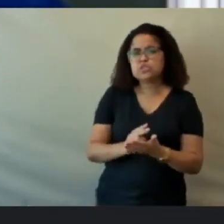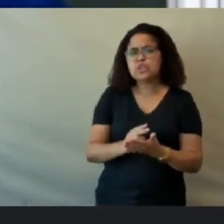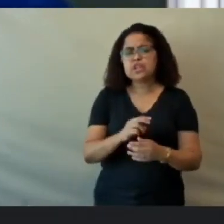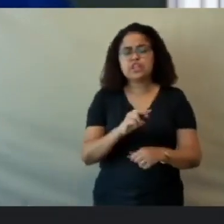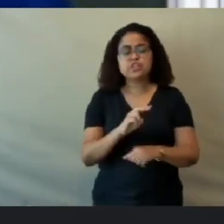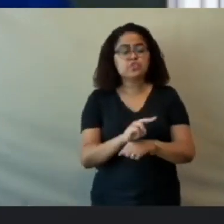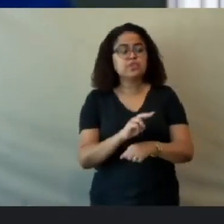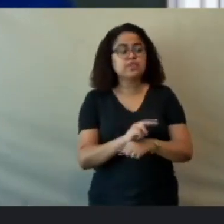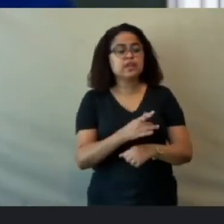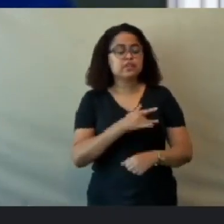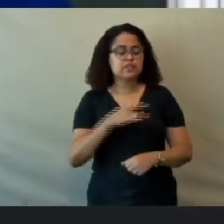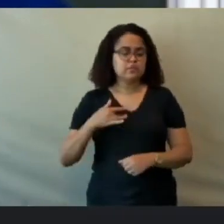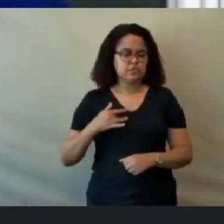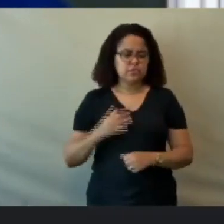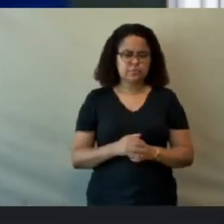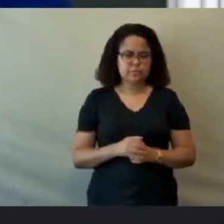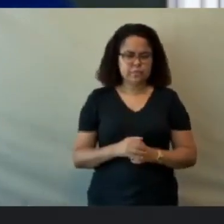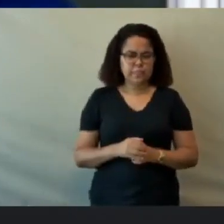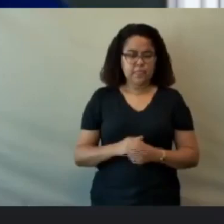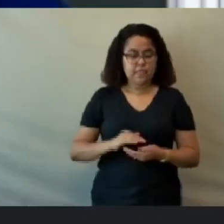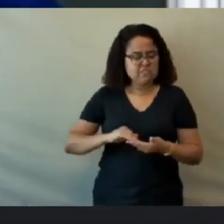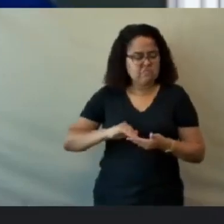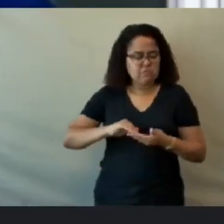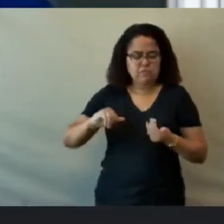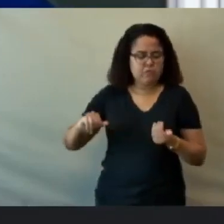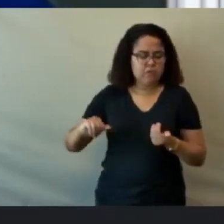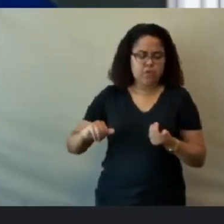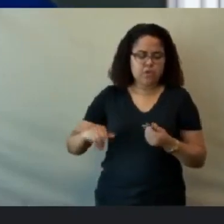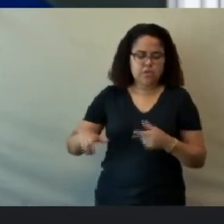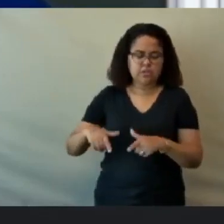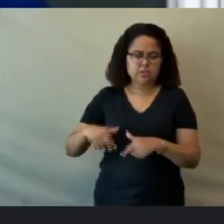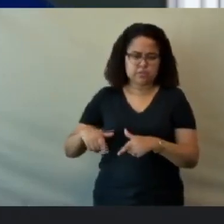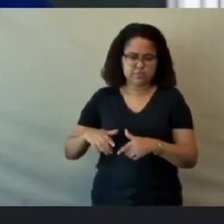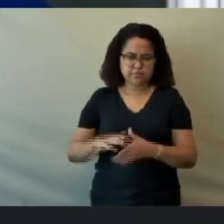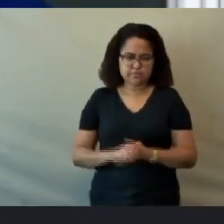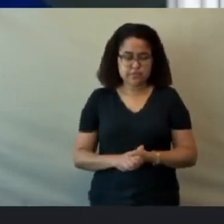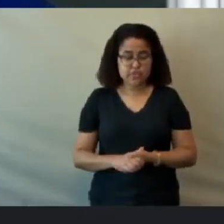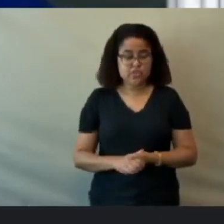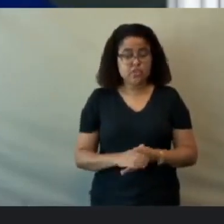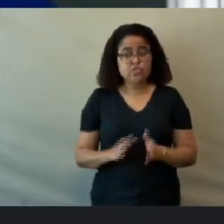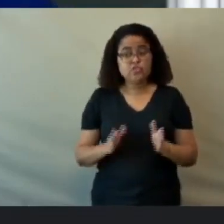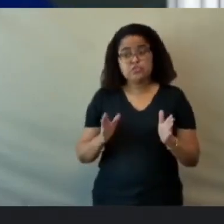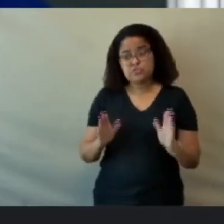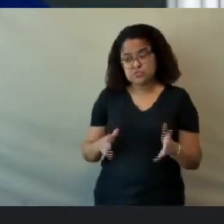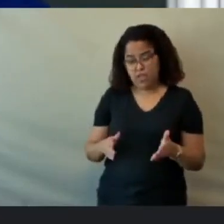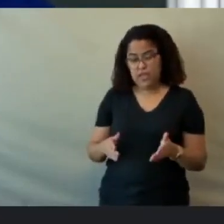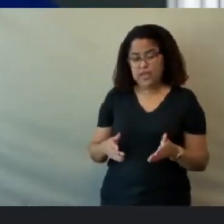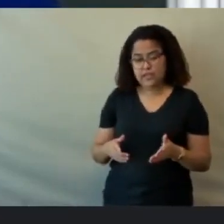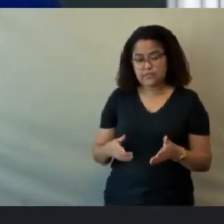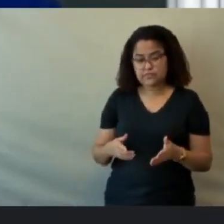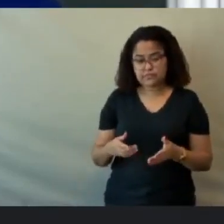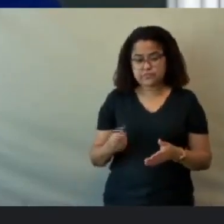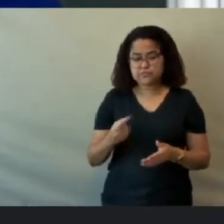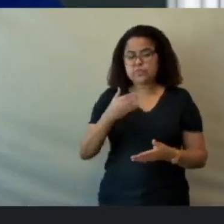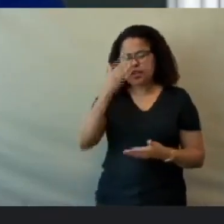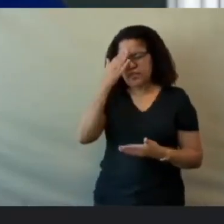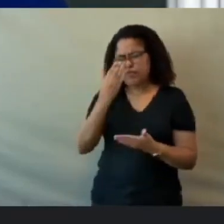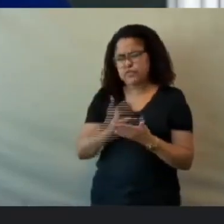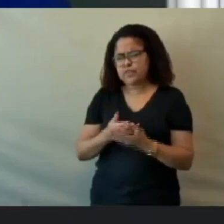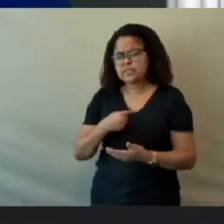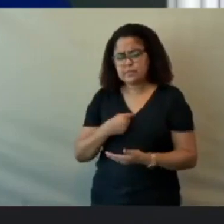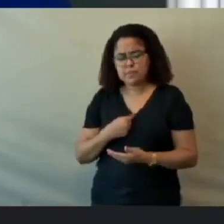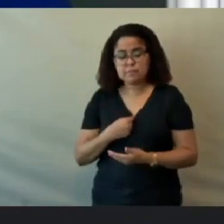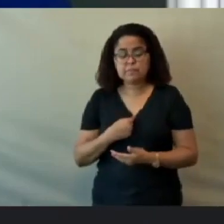atribuições. Vereador, já que o senhor me passou a palavra e teve confiança em mim eu acho que seria importante a gente